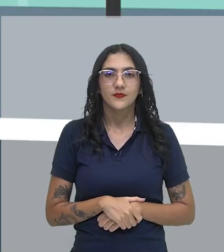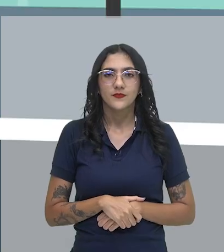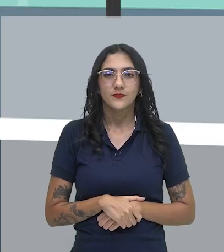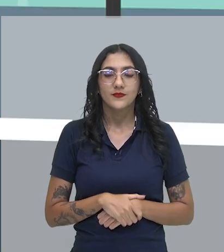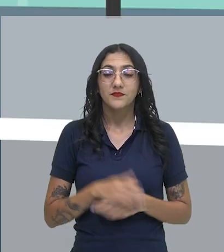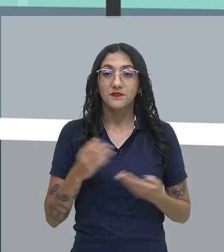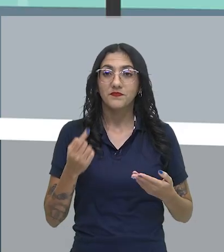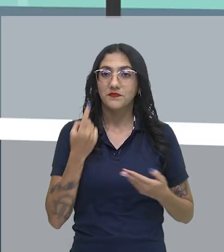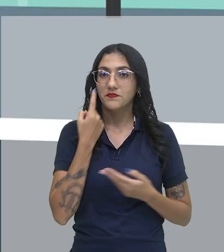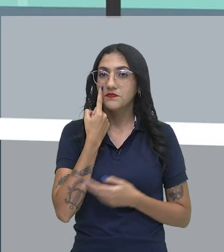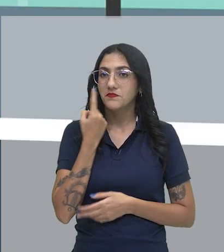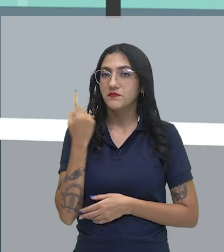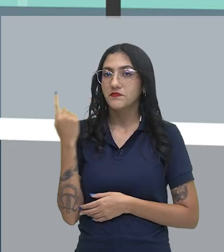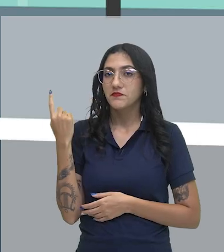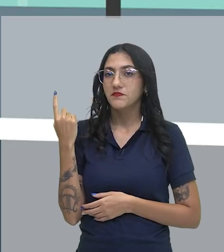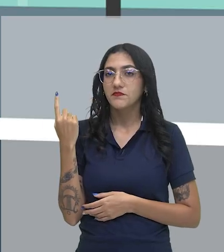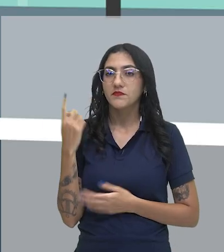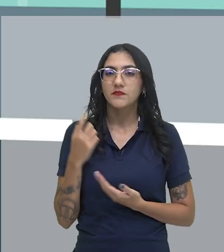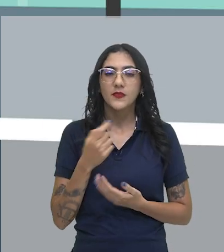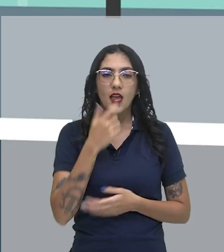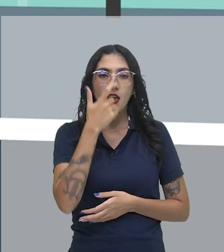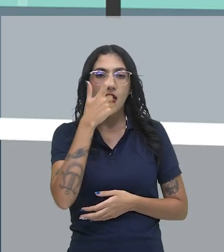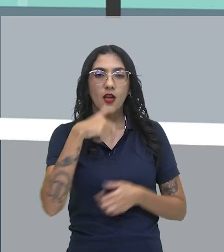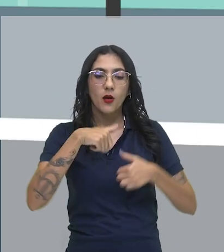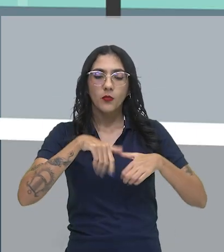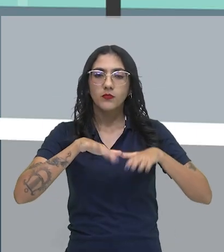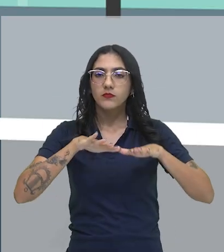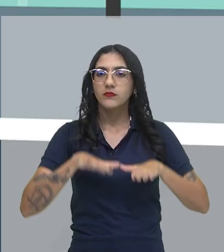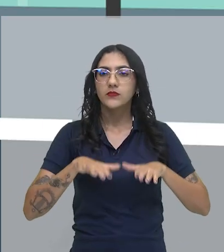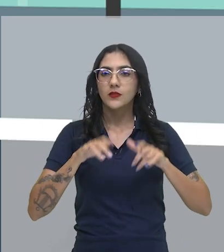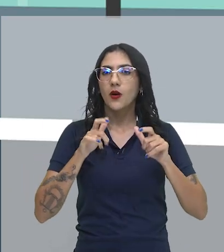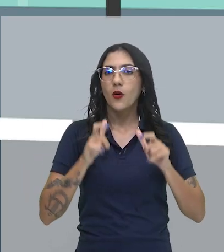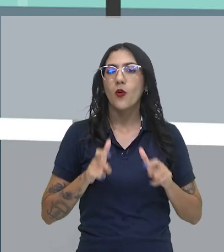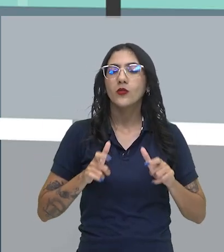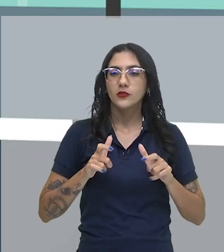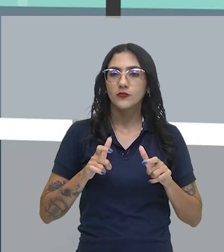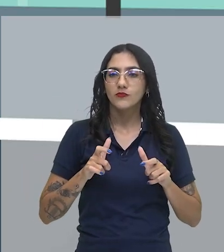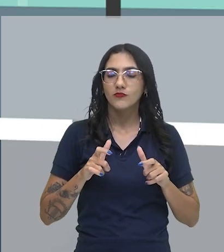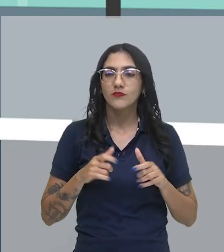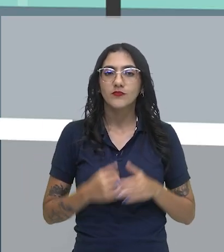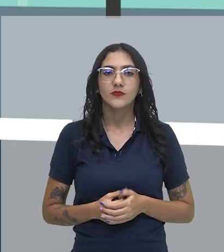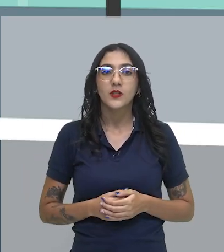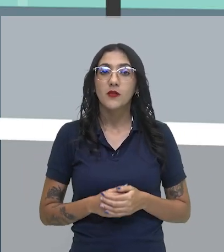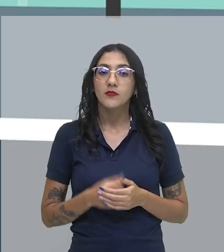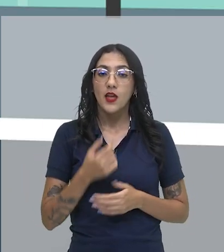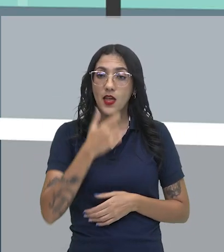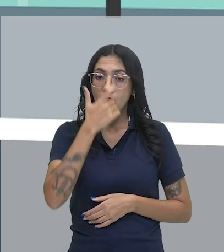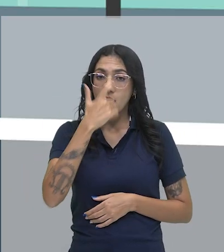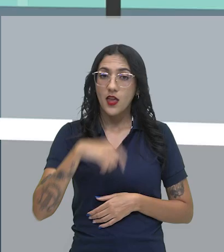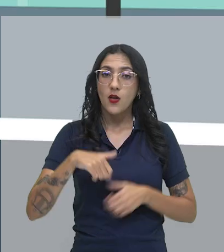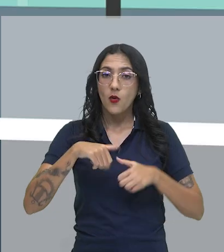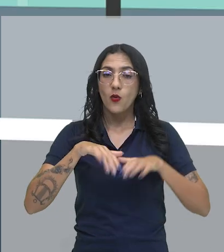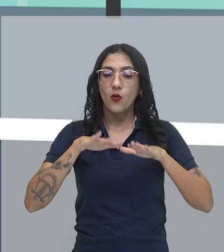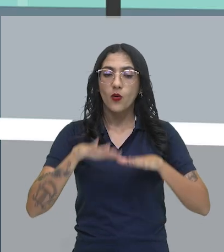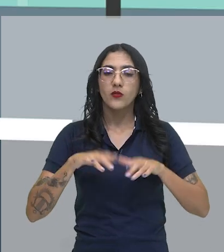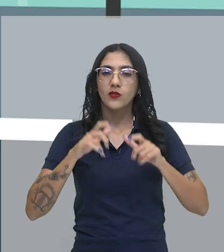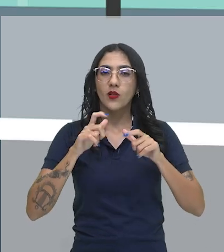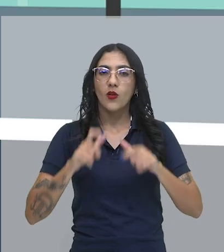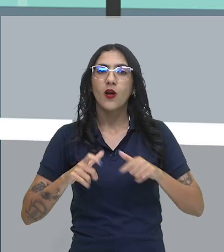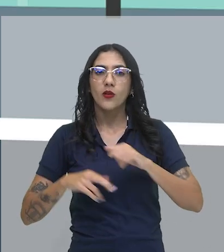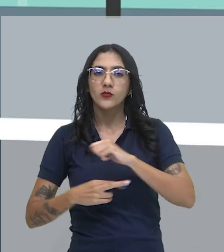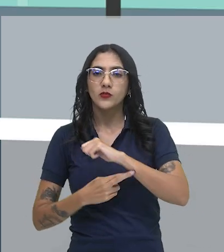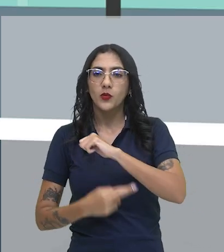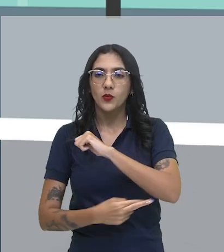E olha só onde é que eu estou. I am at the bus stop. Eu estou no ponto de ônibus, como eu mostrei para